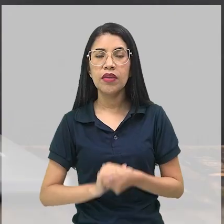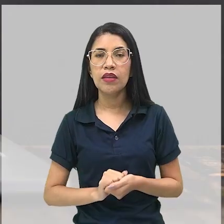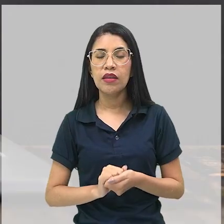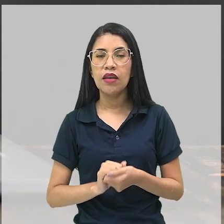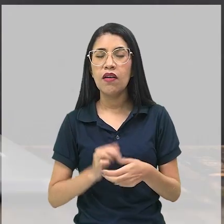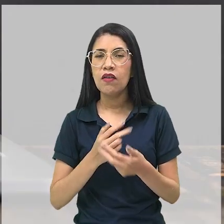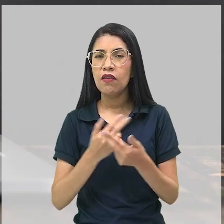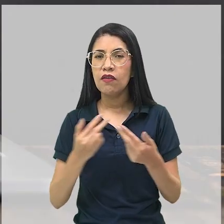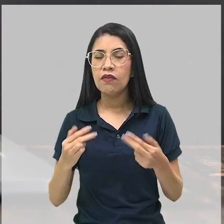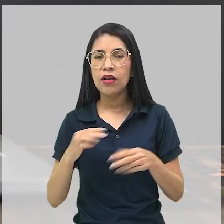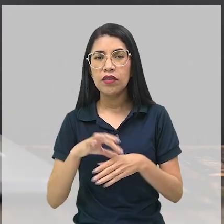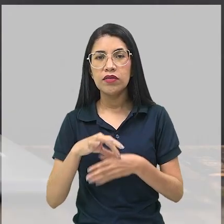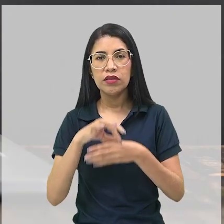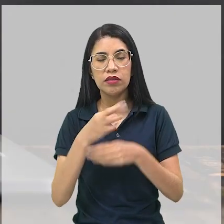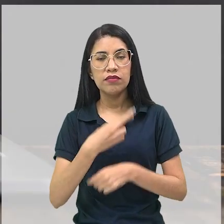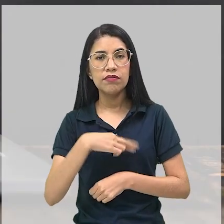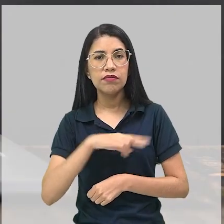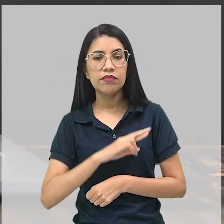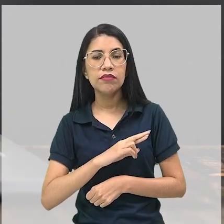líderes religiosos